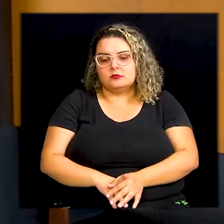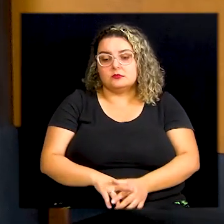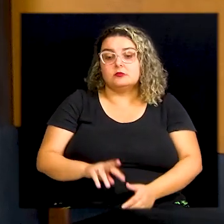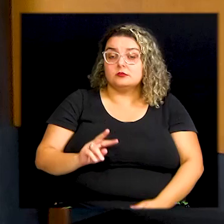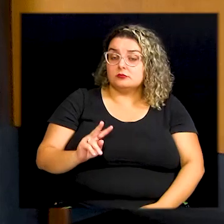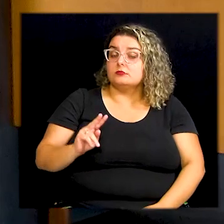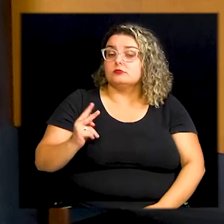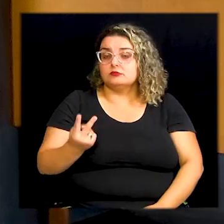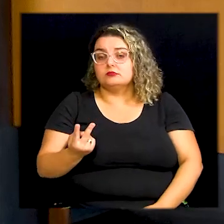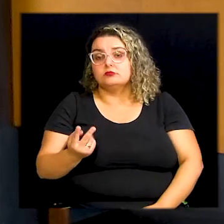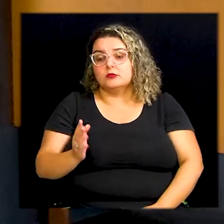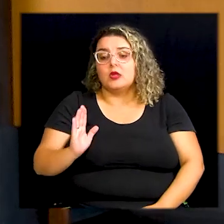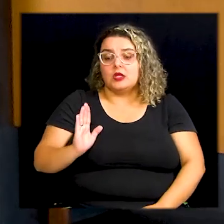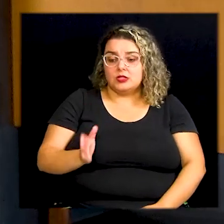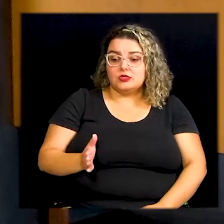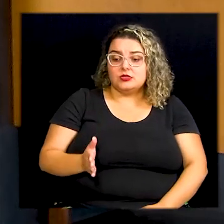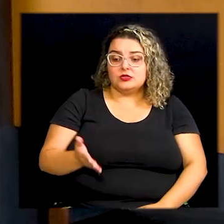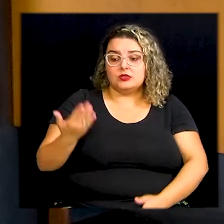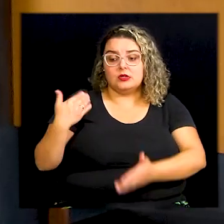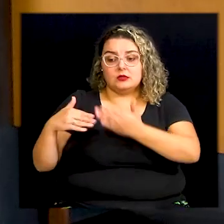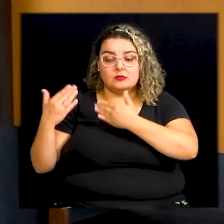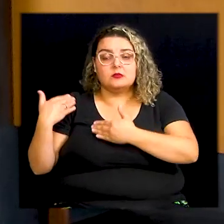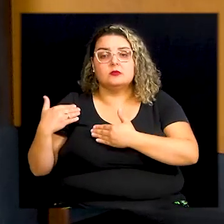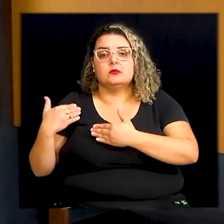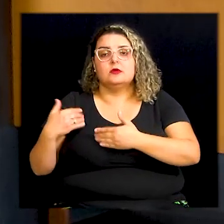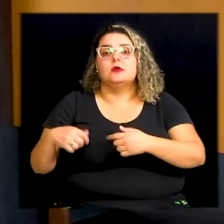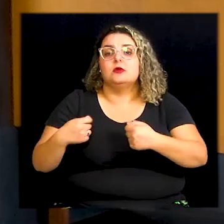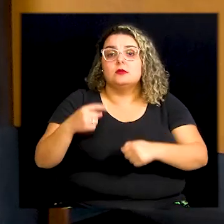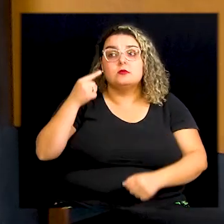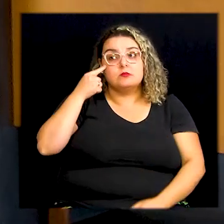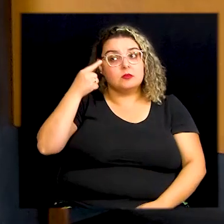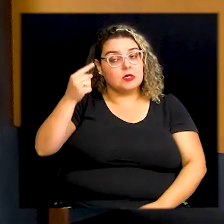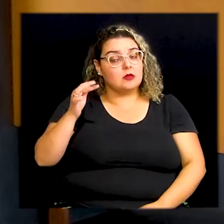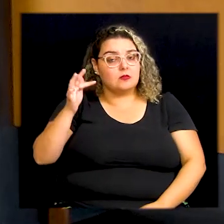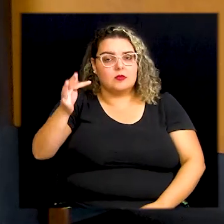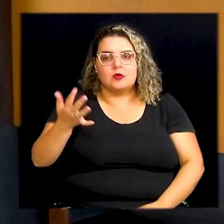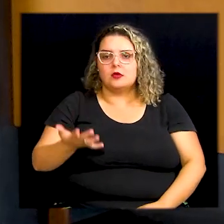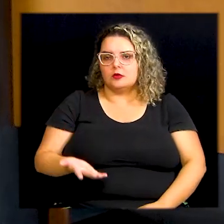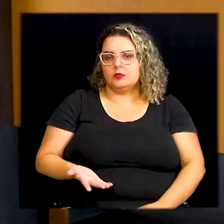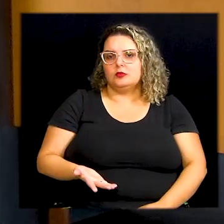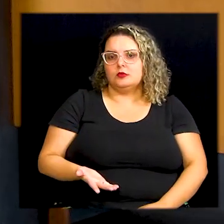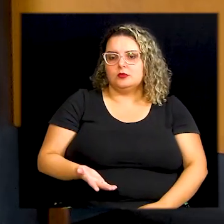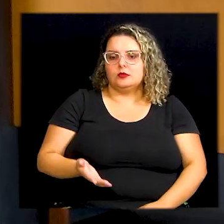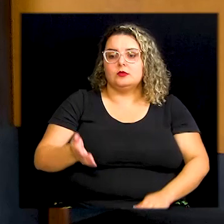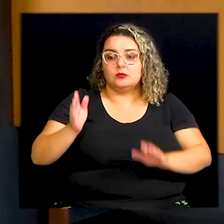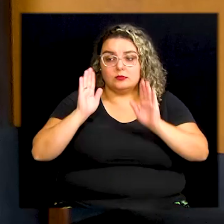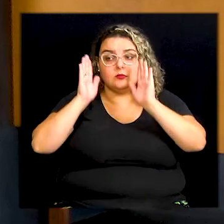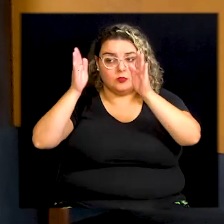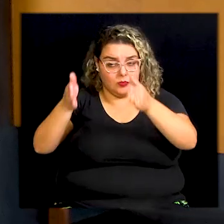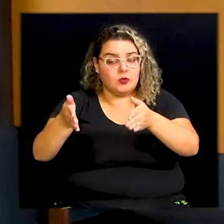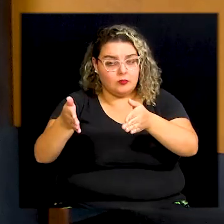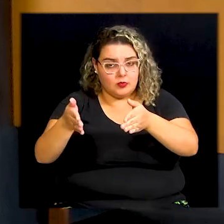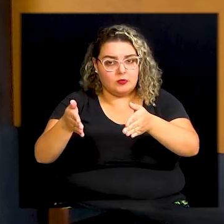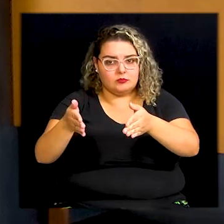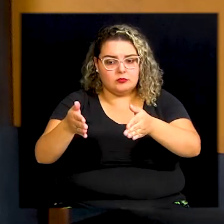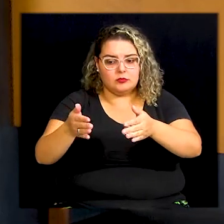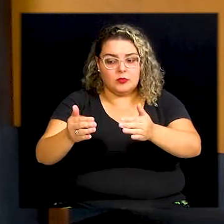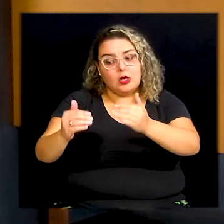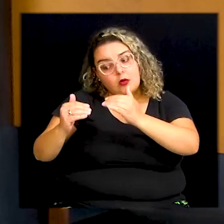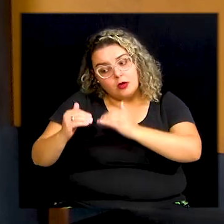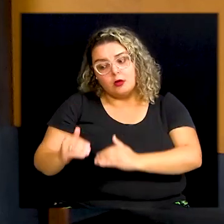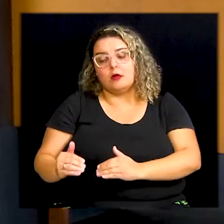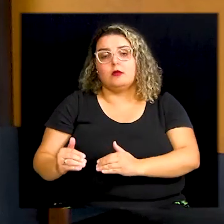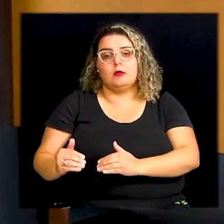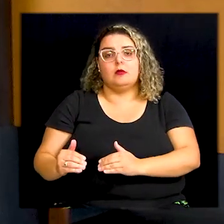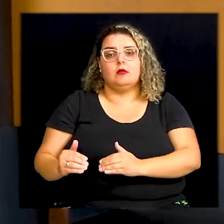chave virada, né? Que já estava no passado e que a gente tinha que pensar no futuro. Então eu foquei naquilo, que o